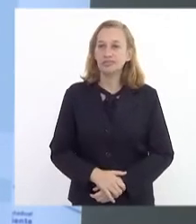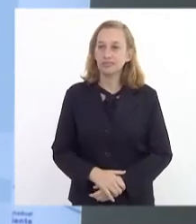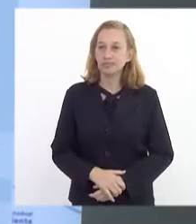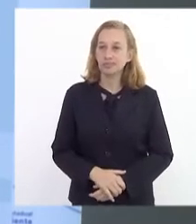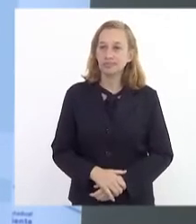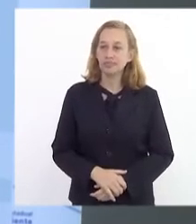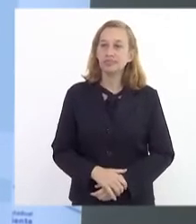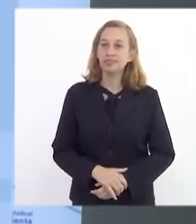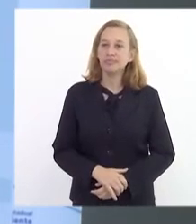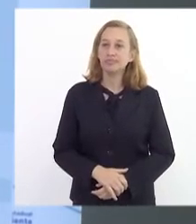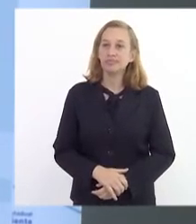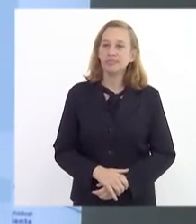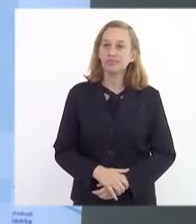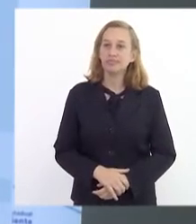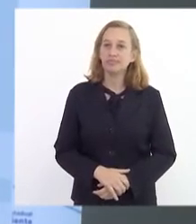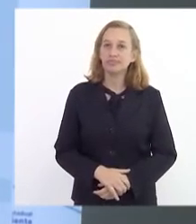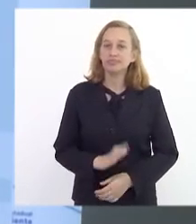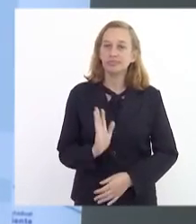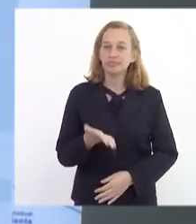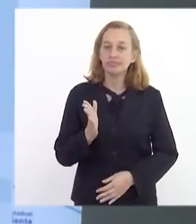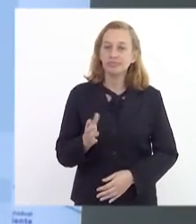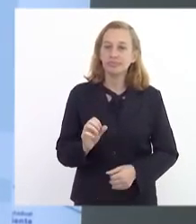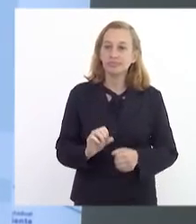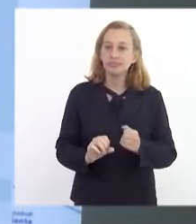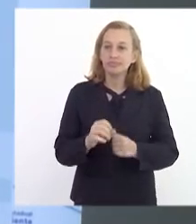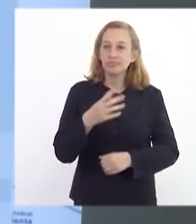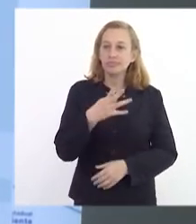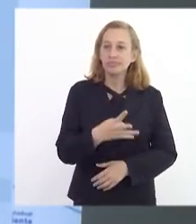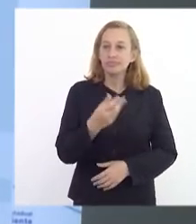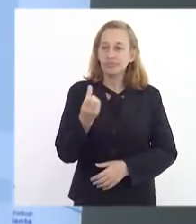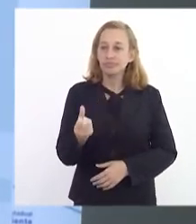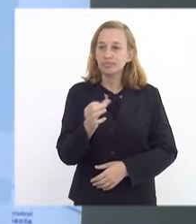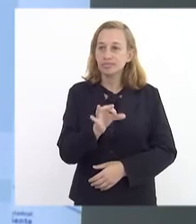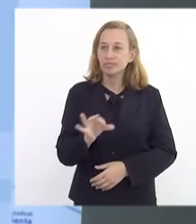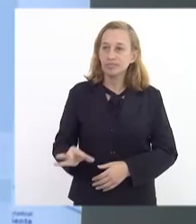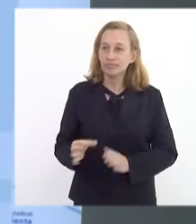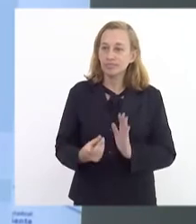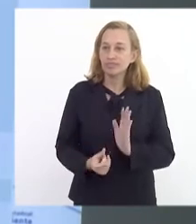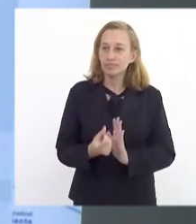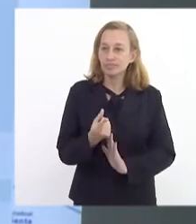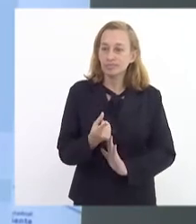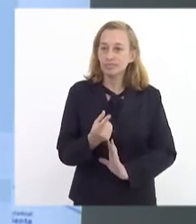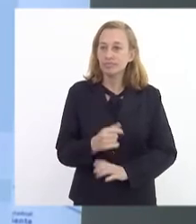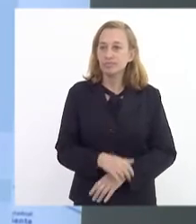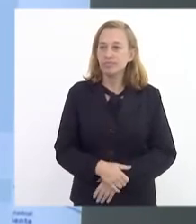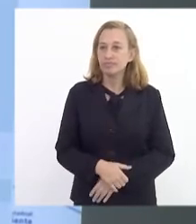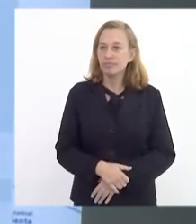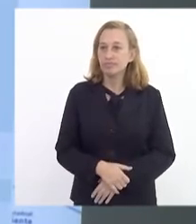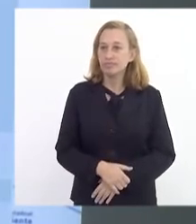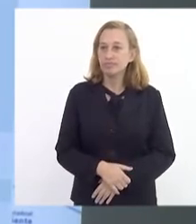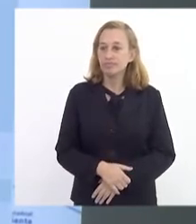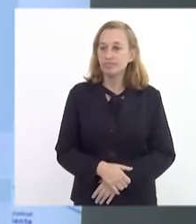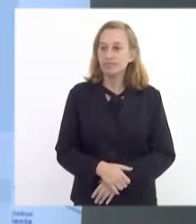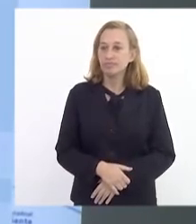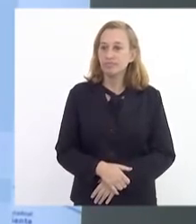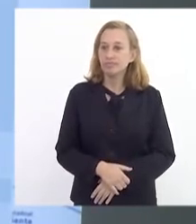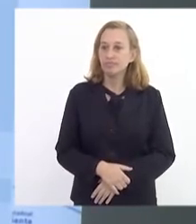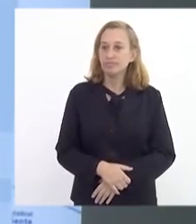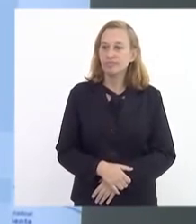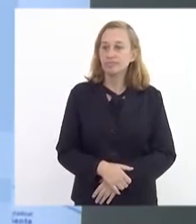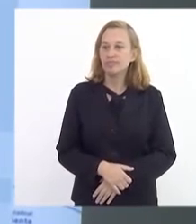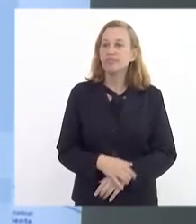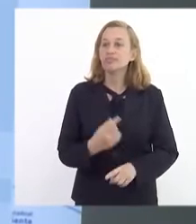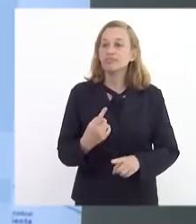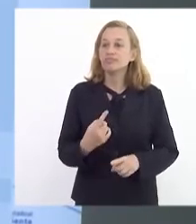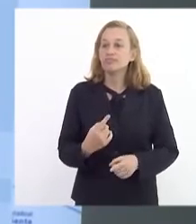E já tá executado 46% do financeiro e 5% da execução. Por